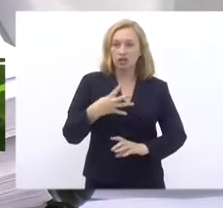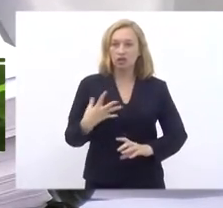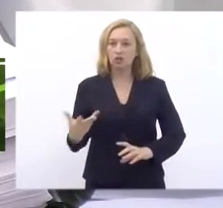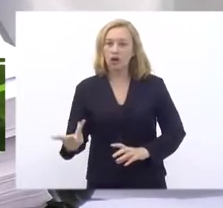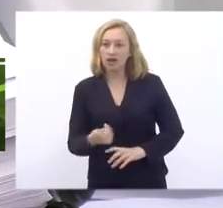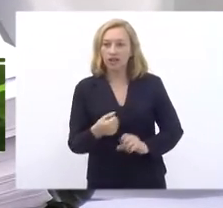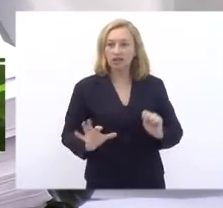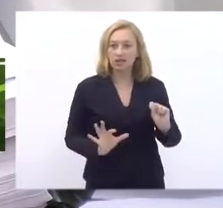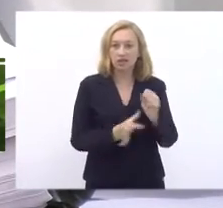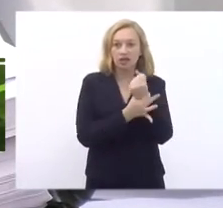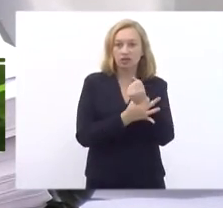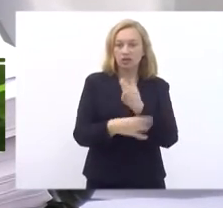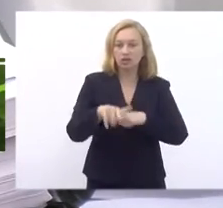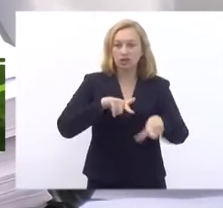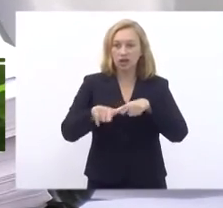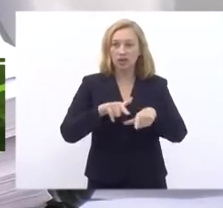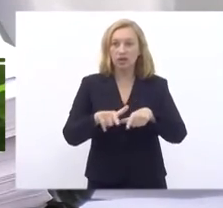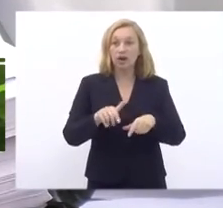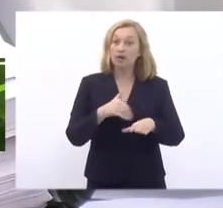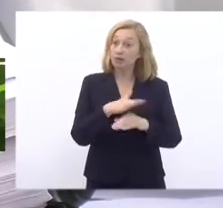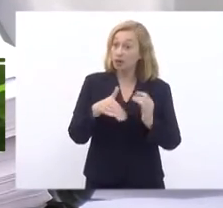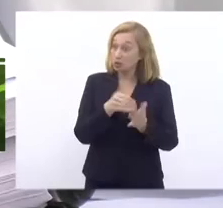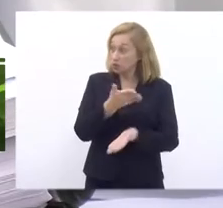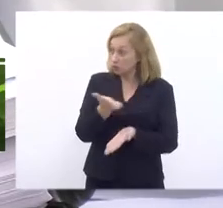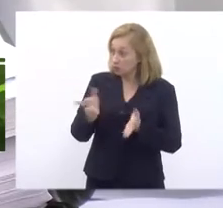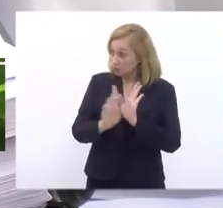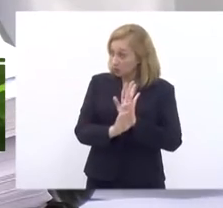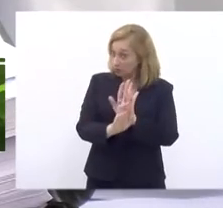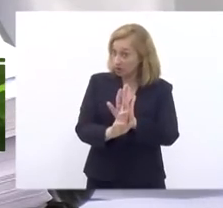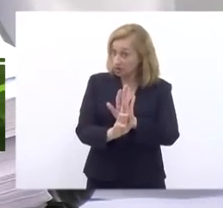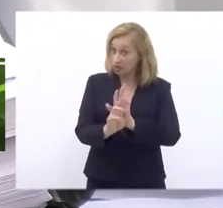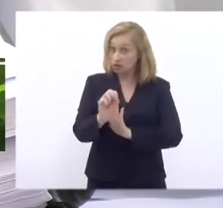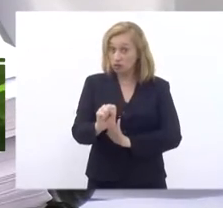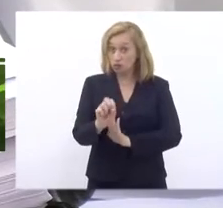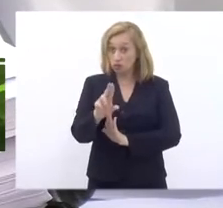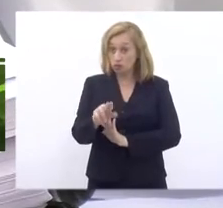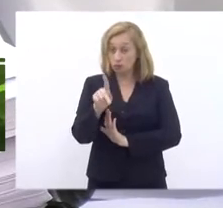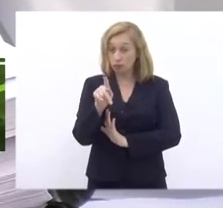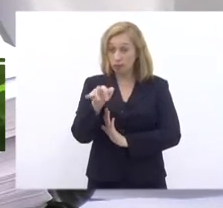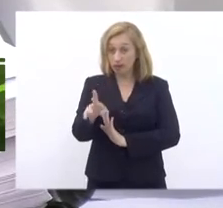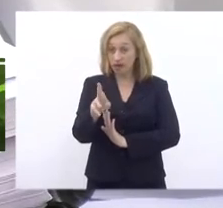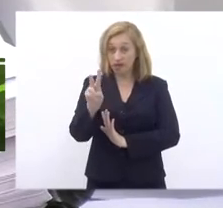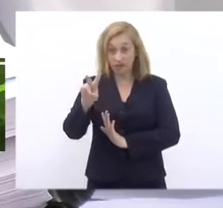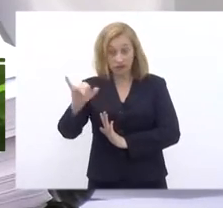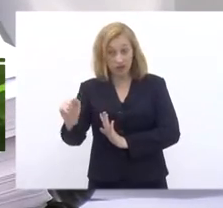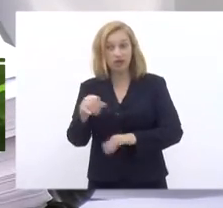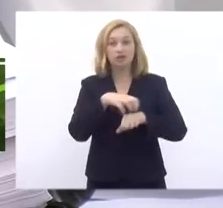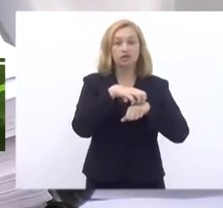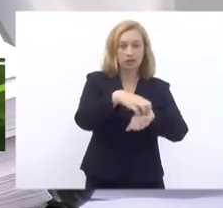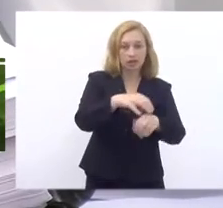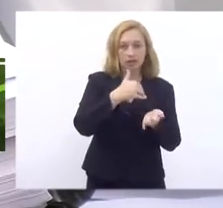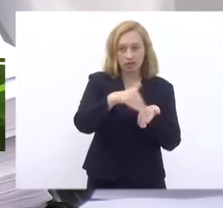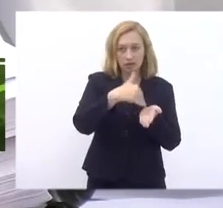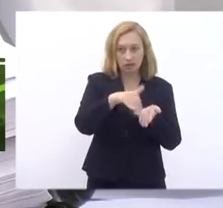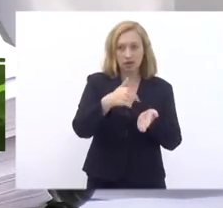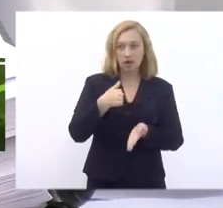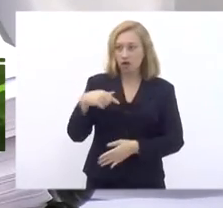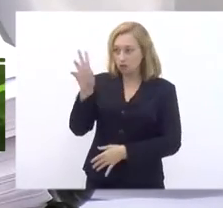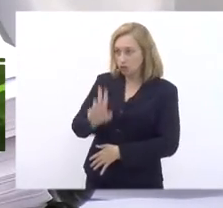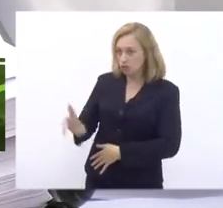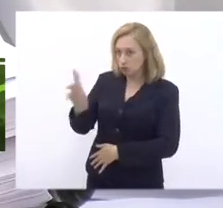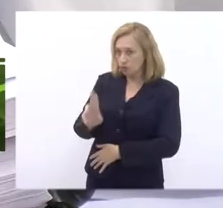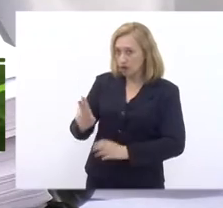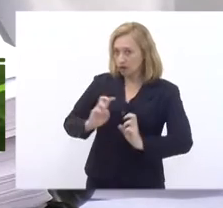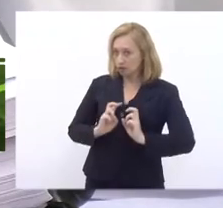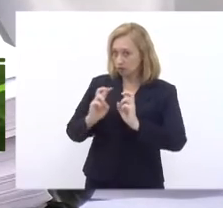serviços. Aí vai para todos os representantes da Supervia, que estão presentes, secretário de transporte, eu sou usuária do